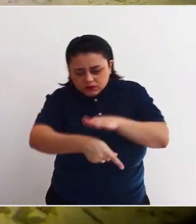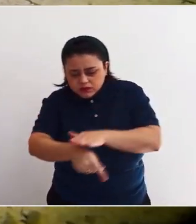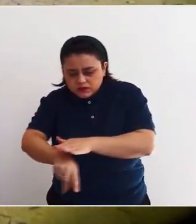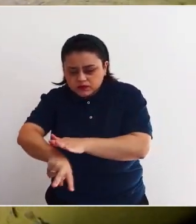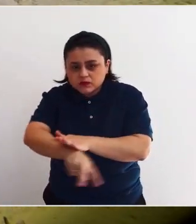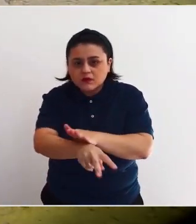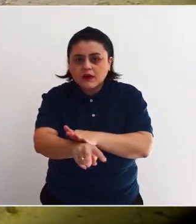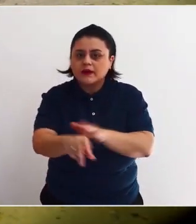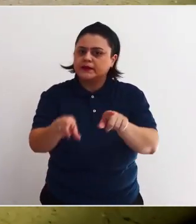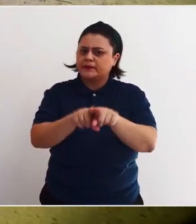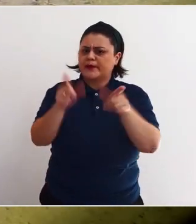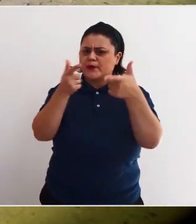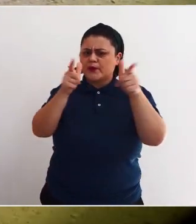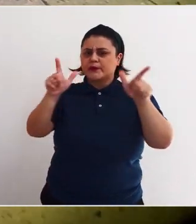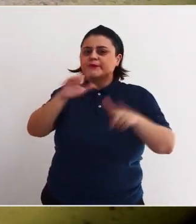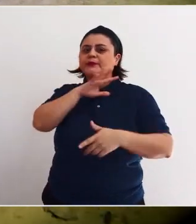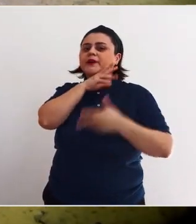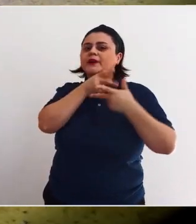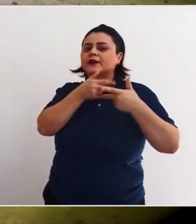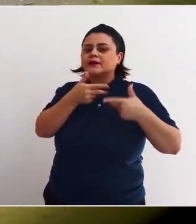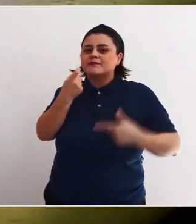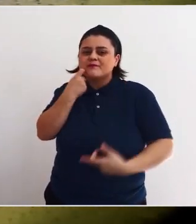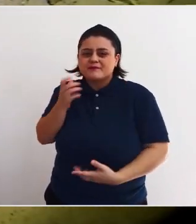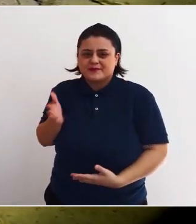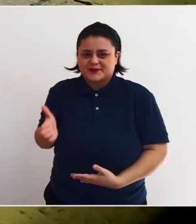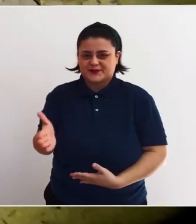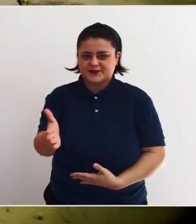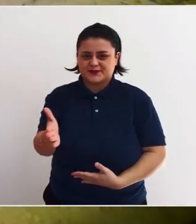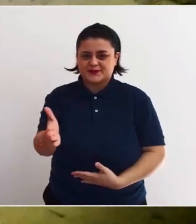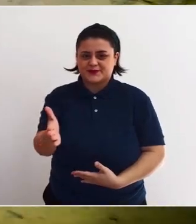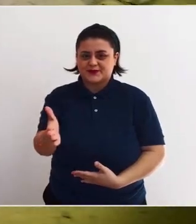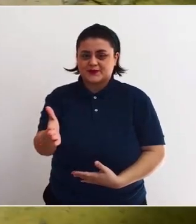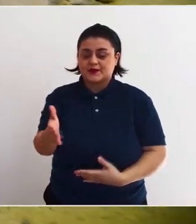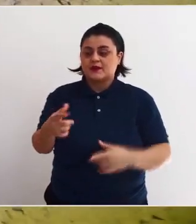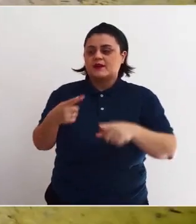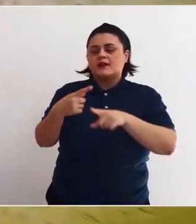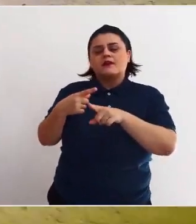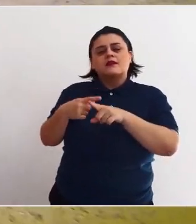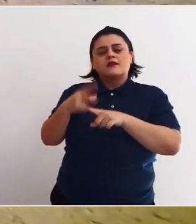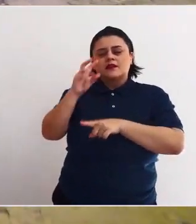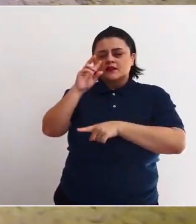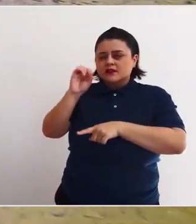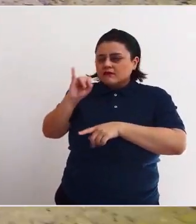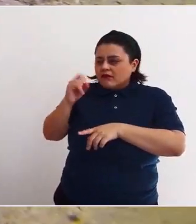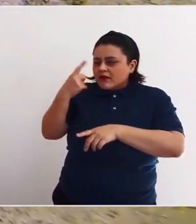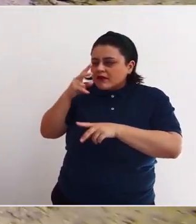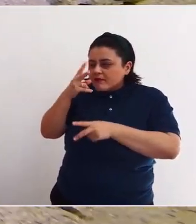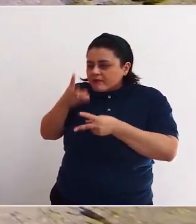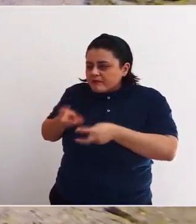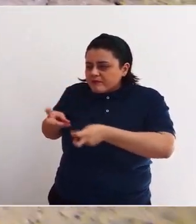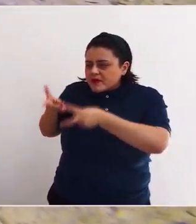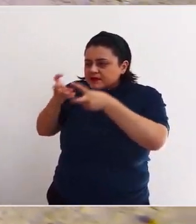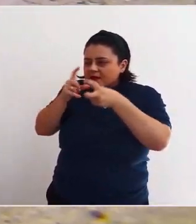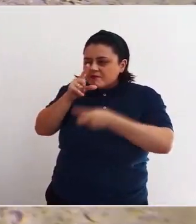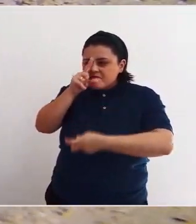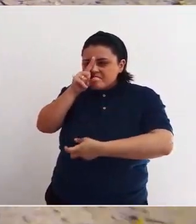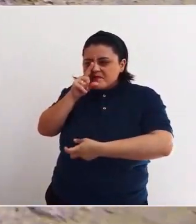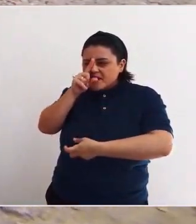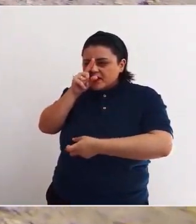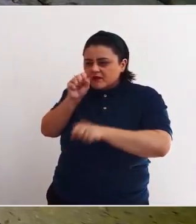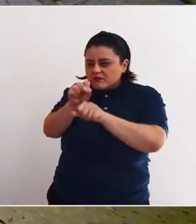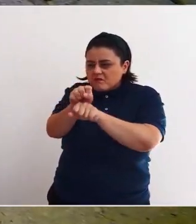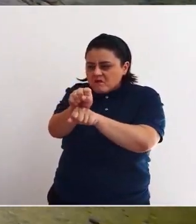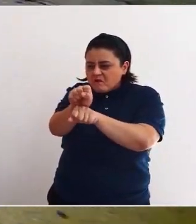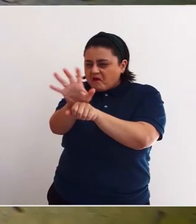Seus espinhos venenosos do dorso são usados para autodefesa quando se sente ameaçado. Eriça todos os